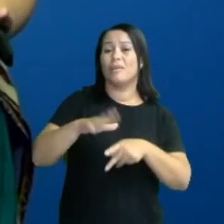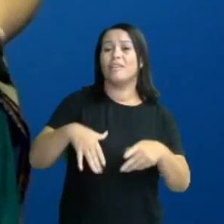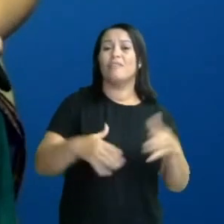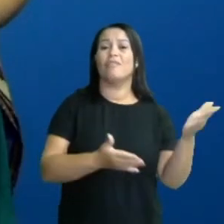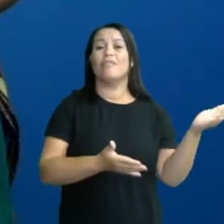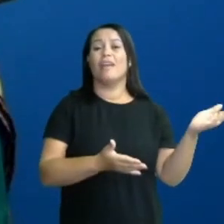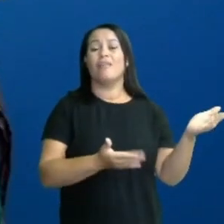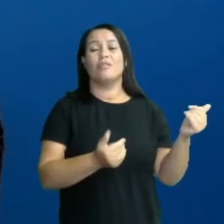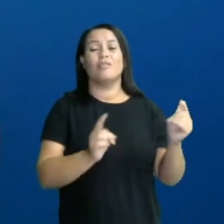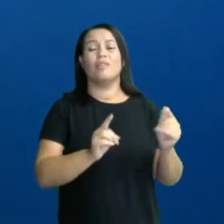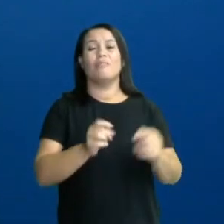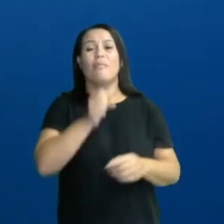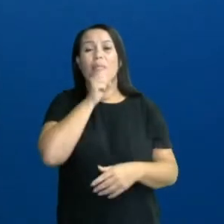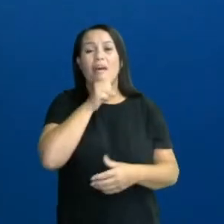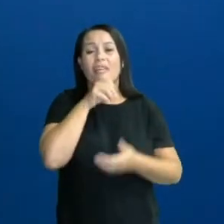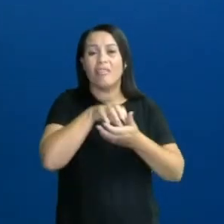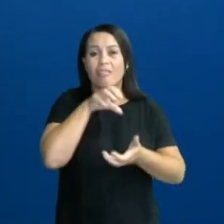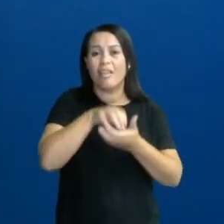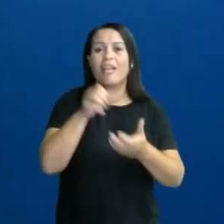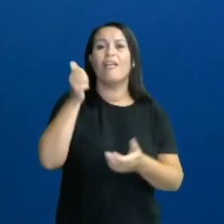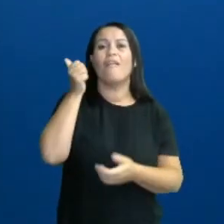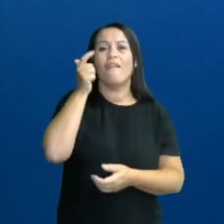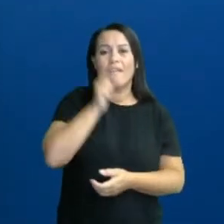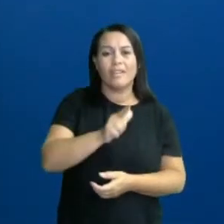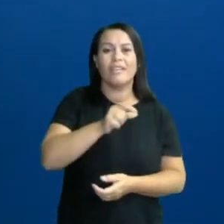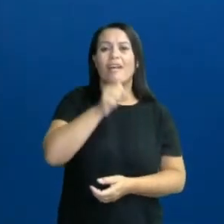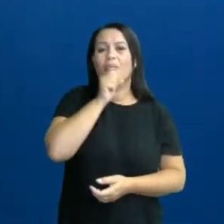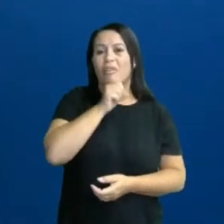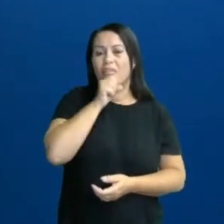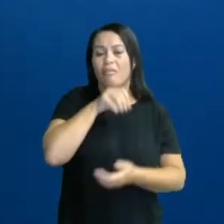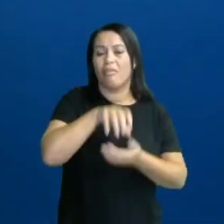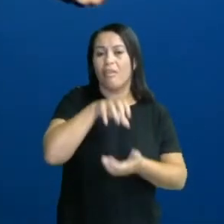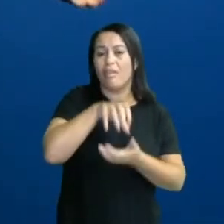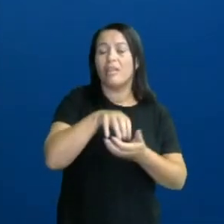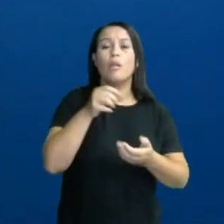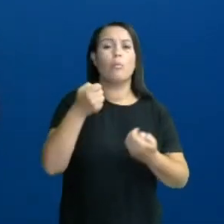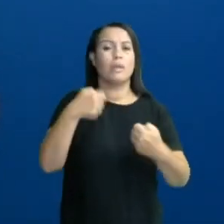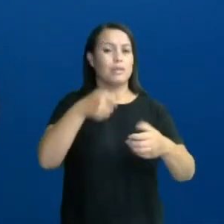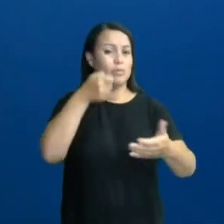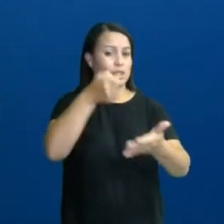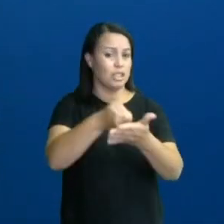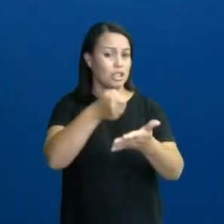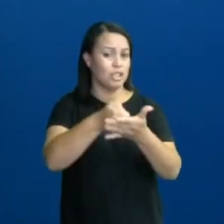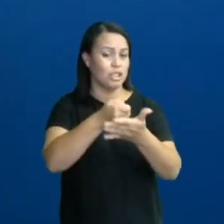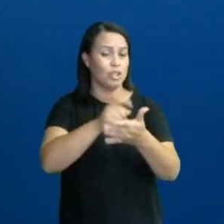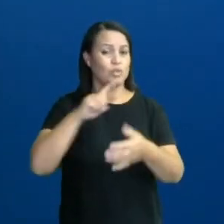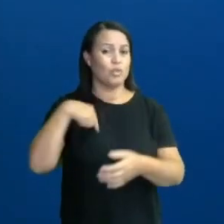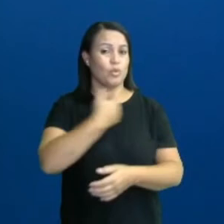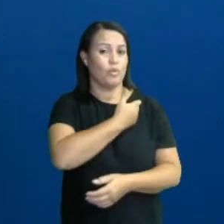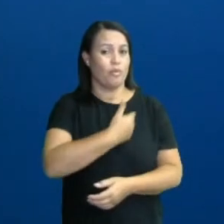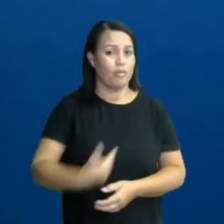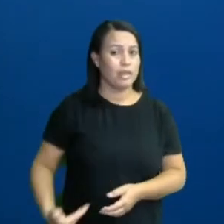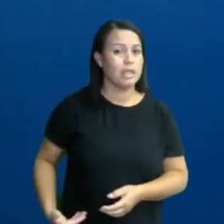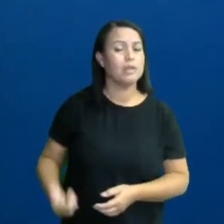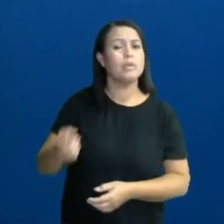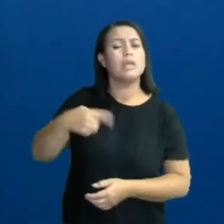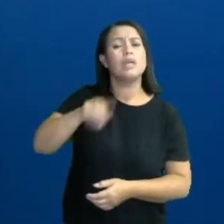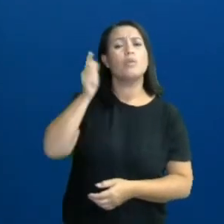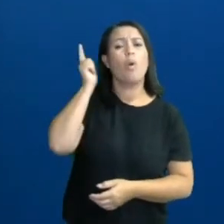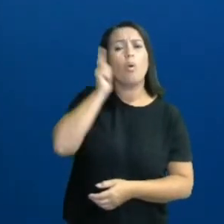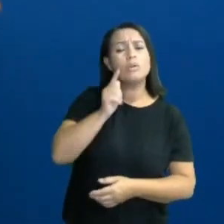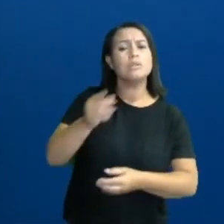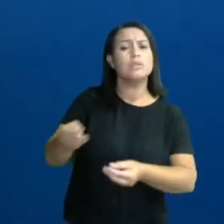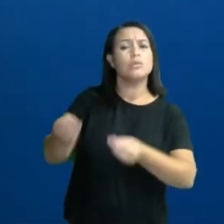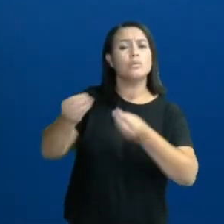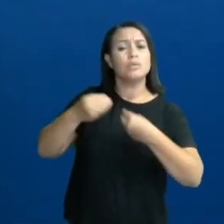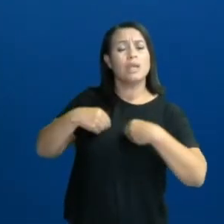conseguindo envelhecer mais, com mais qualidade. E a gente precisa exigir dos nossos governantes que eles consigam nos dar